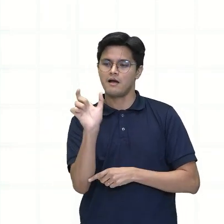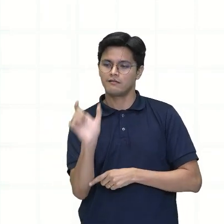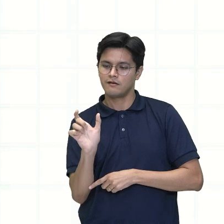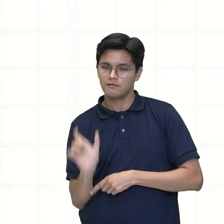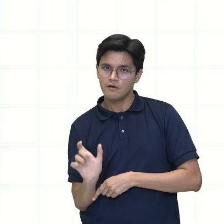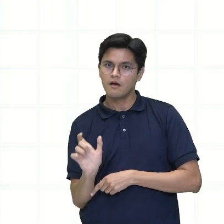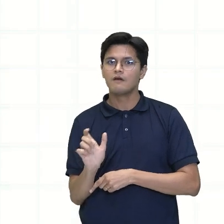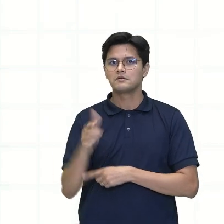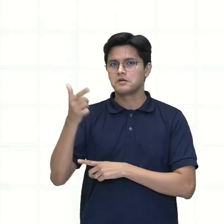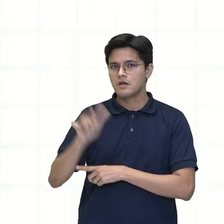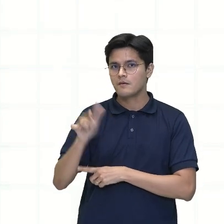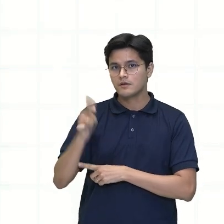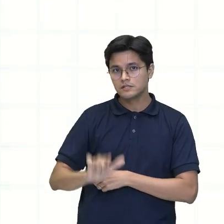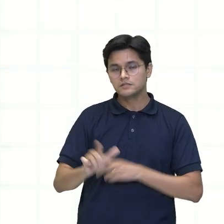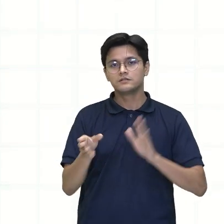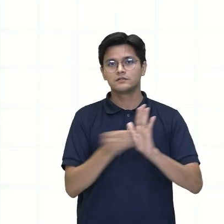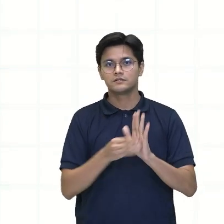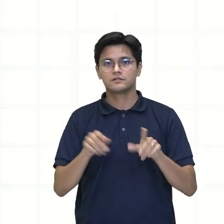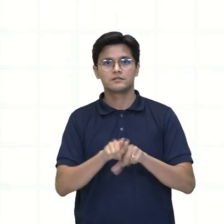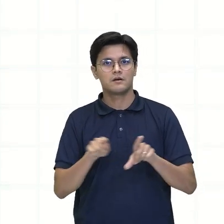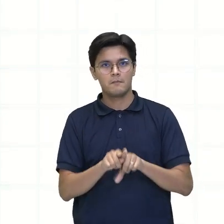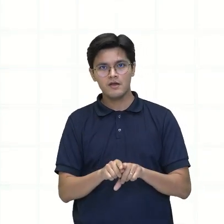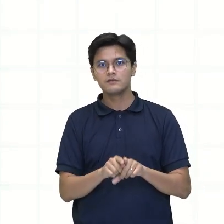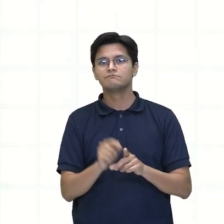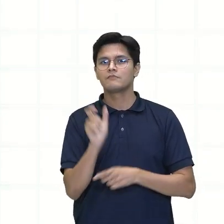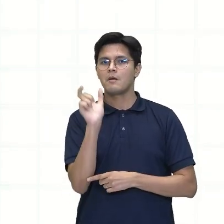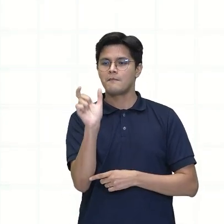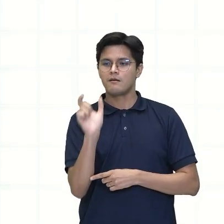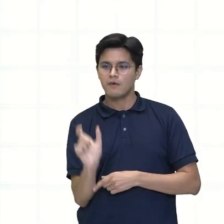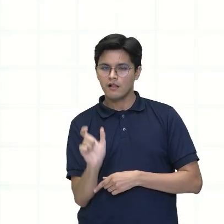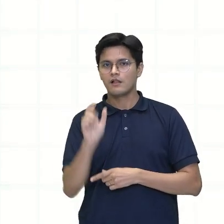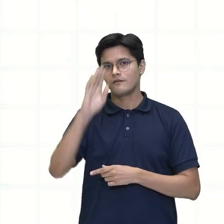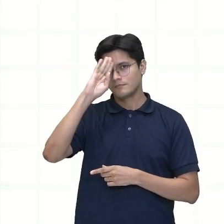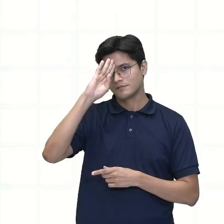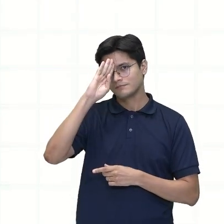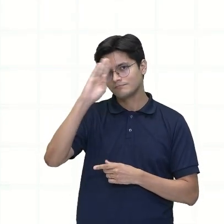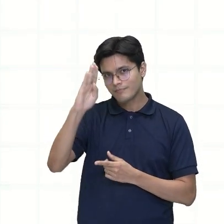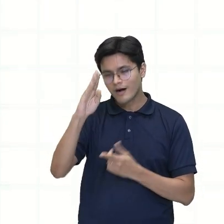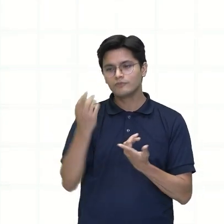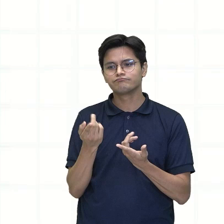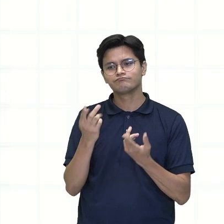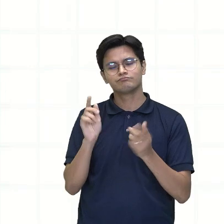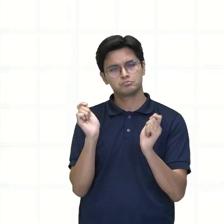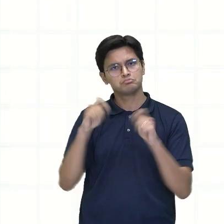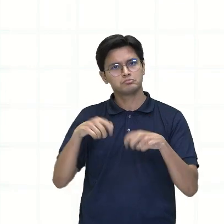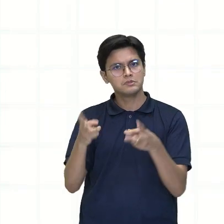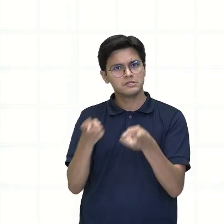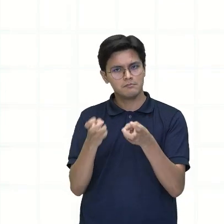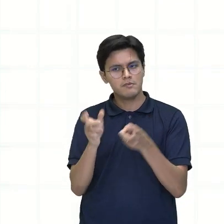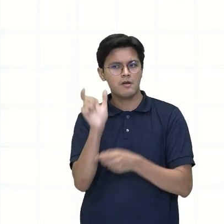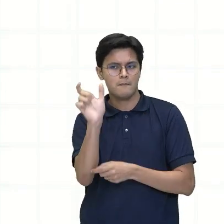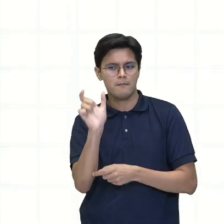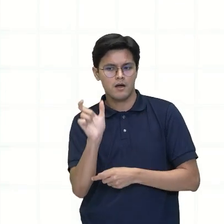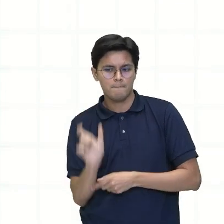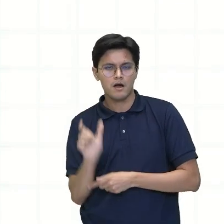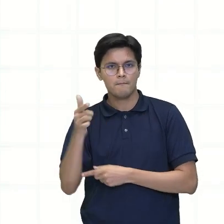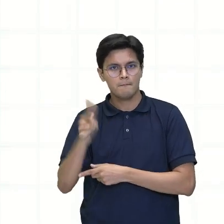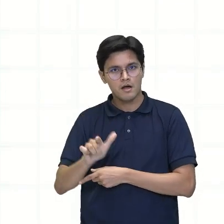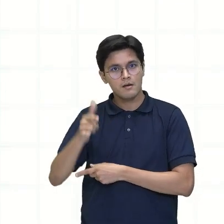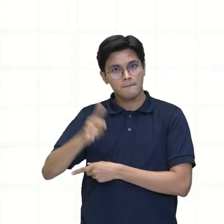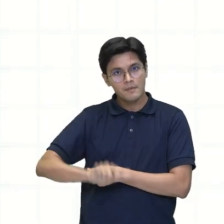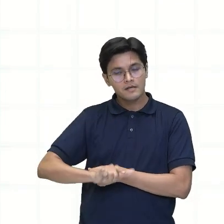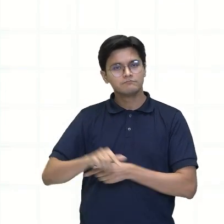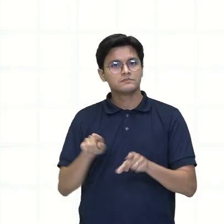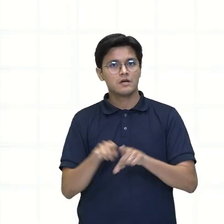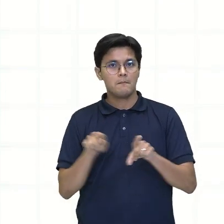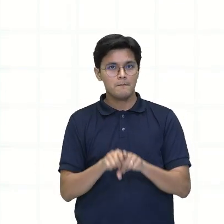associadas à principal, como por exemplo aqui, né? A depressão, que vai aparecer várias vezes. Palavras relacionadas à depressão.